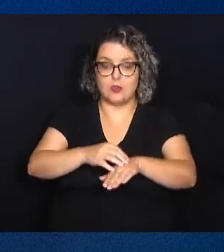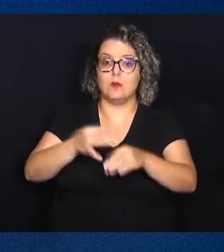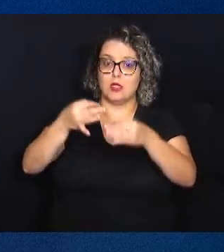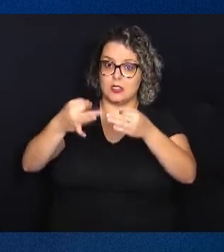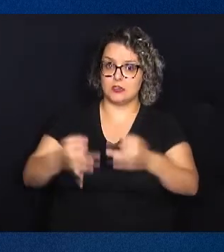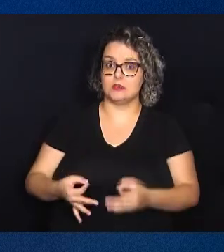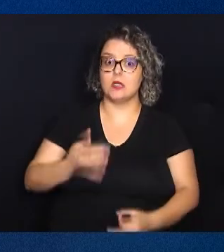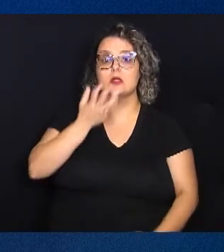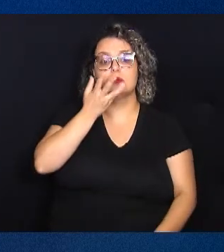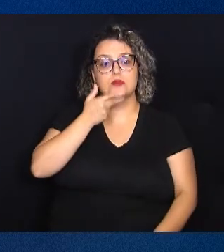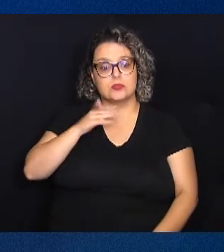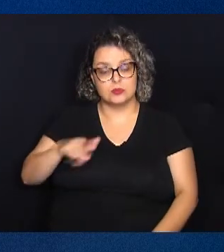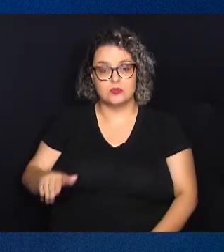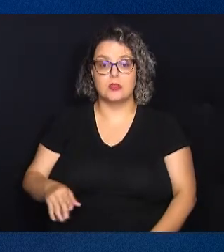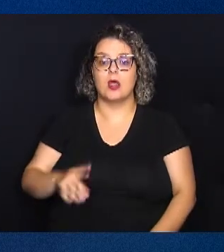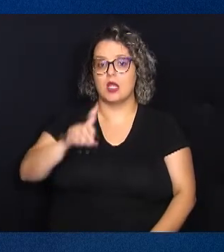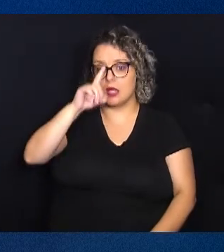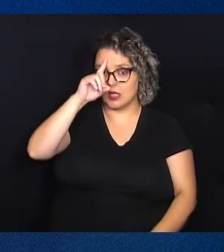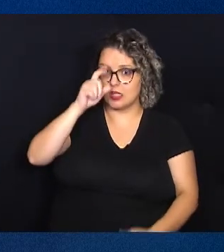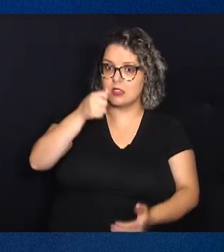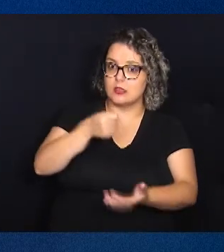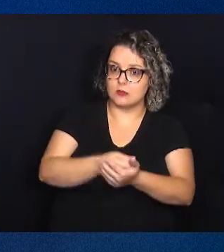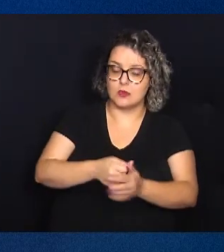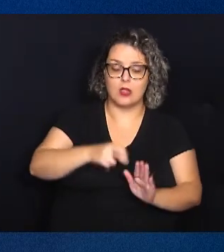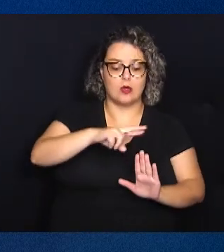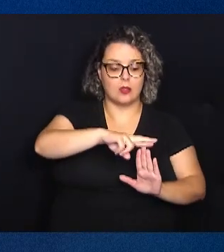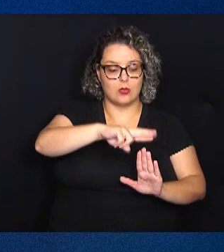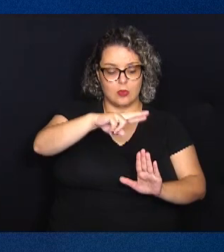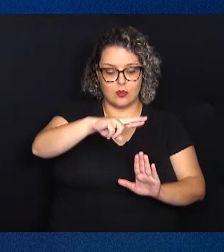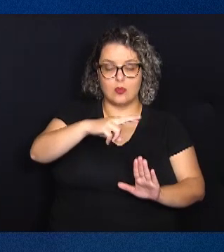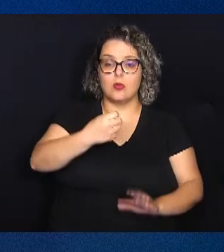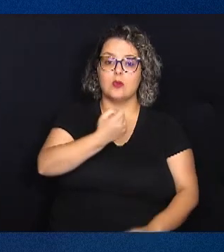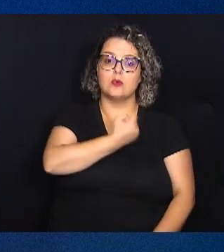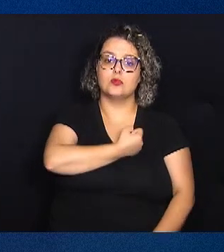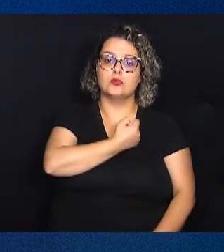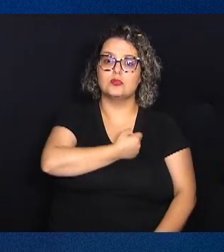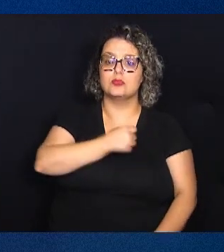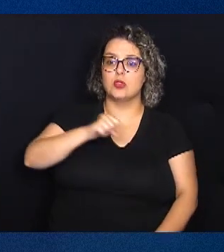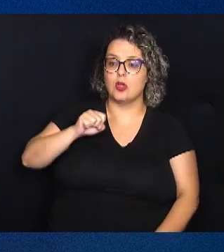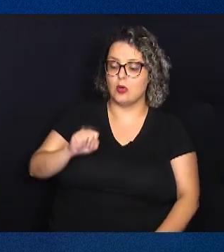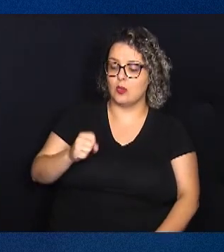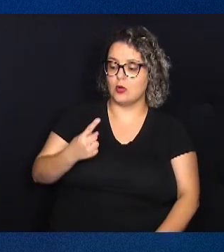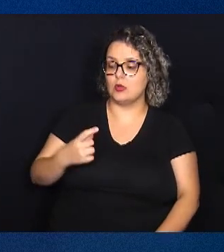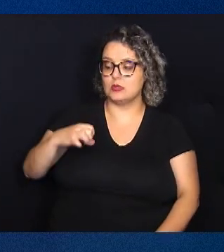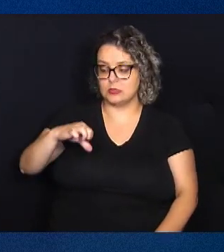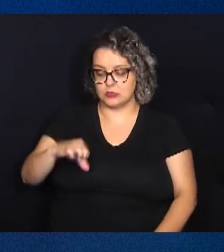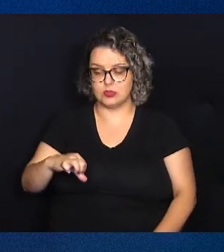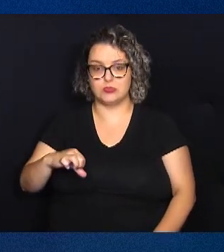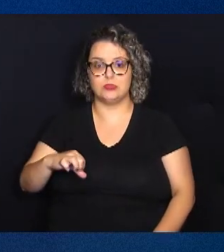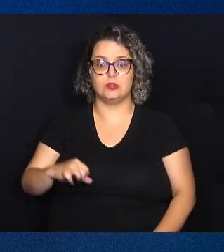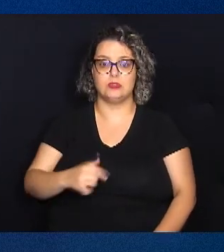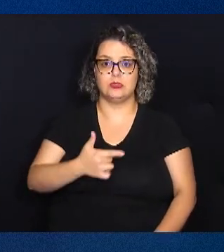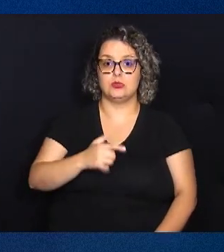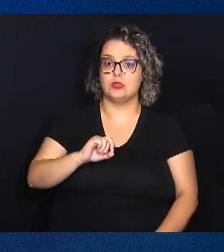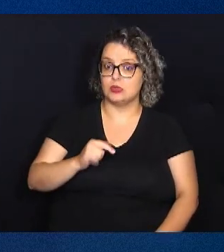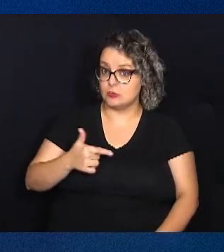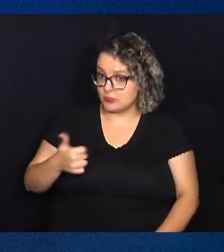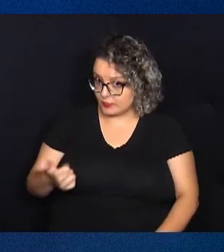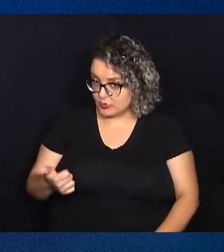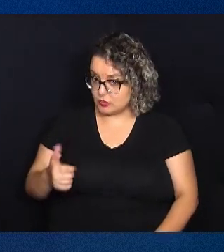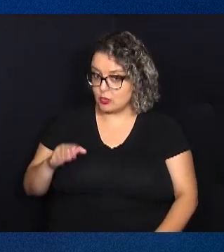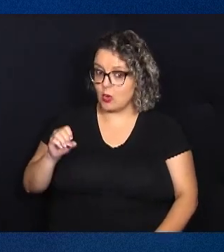para o transporte adequado das crianças é definido pela resolução número 819 de